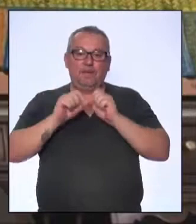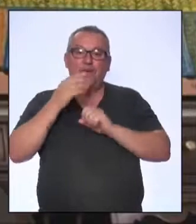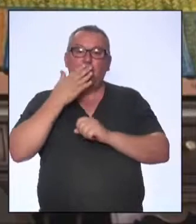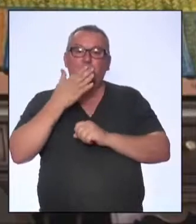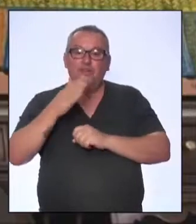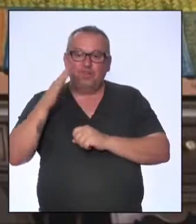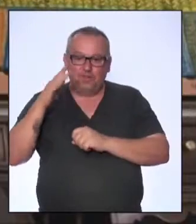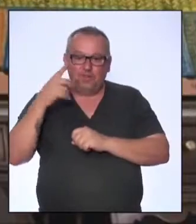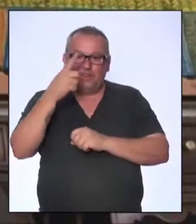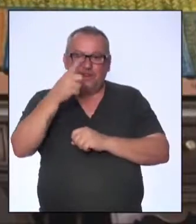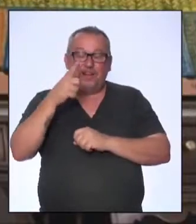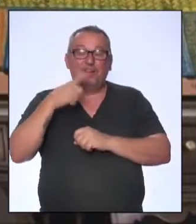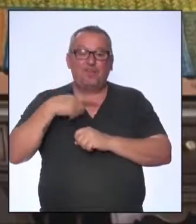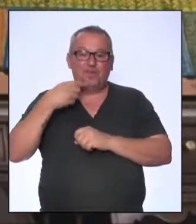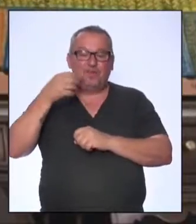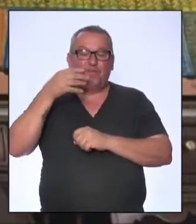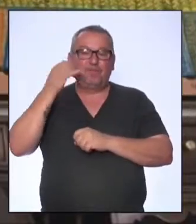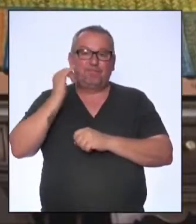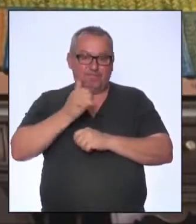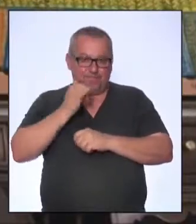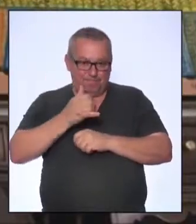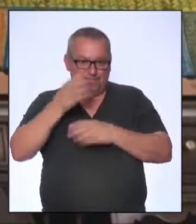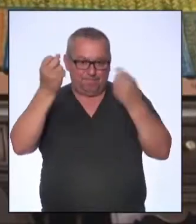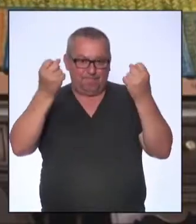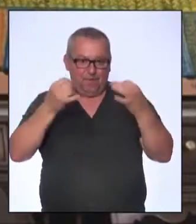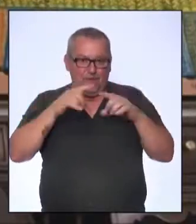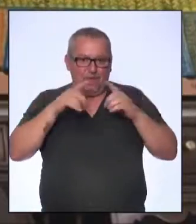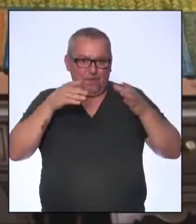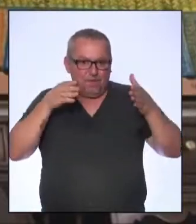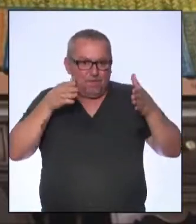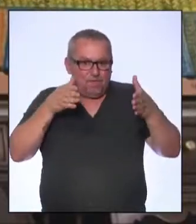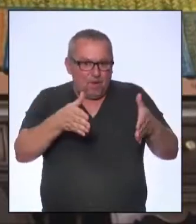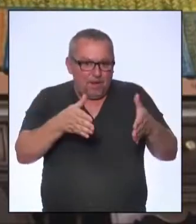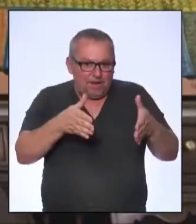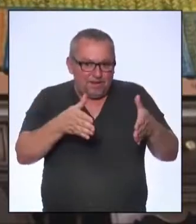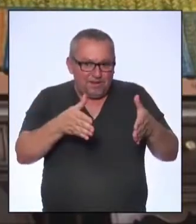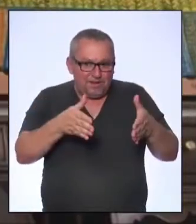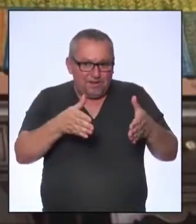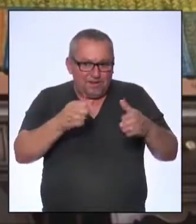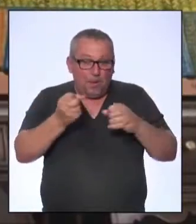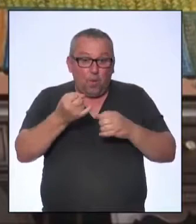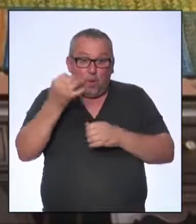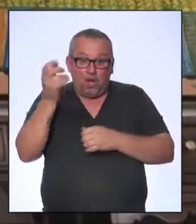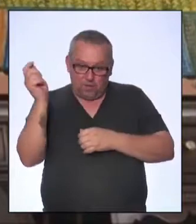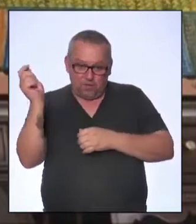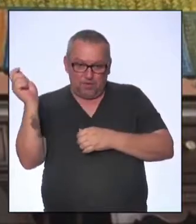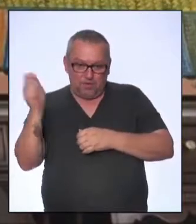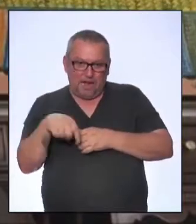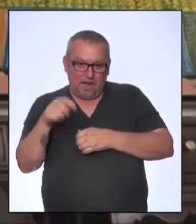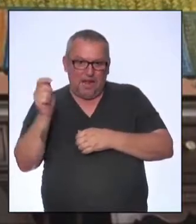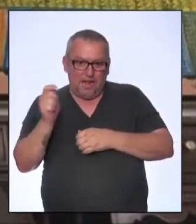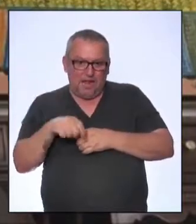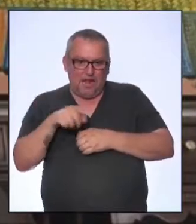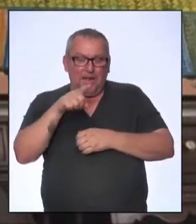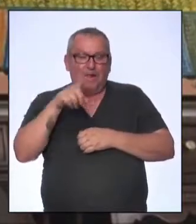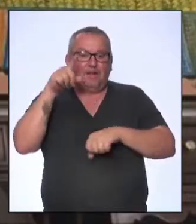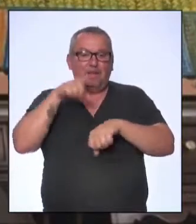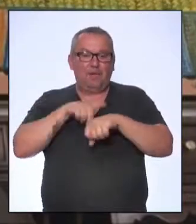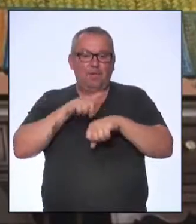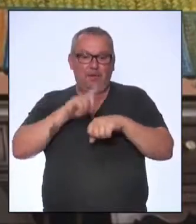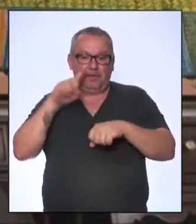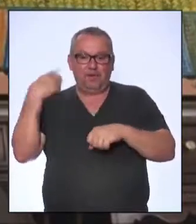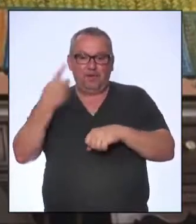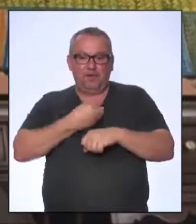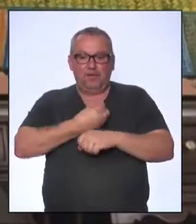que na sua fala você focasse, tanto quanto possível, este momento que nós